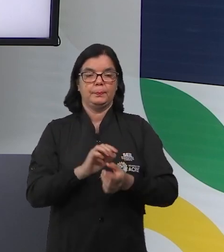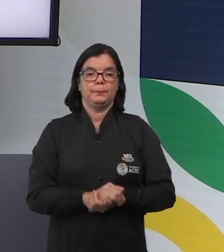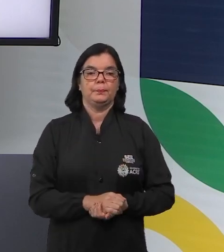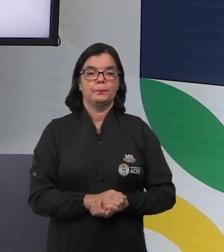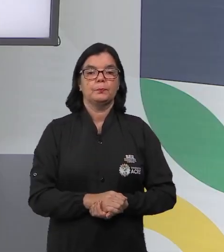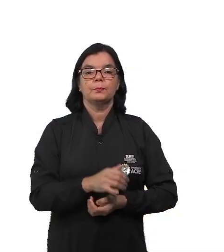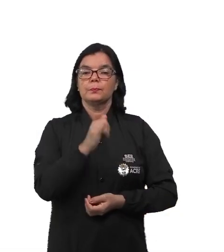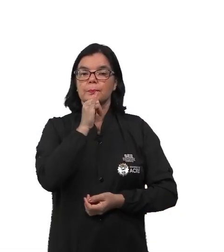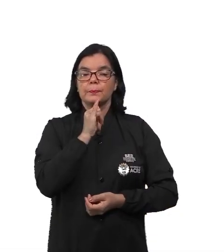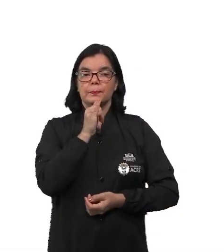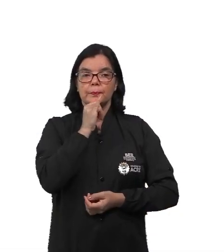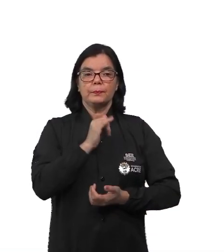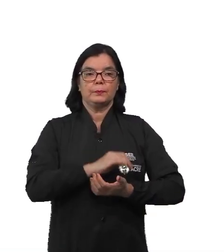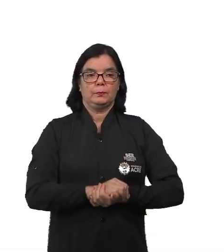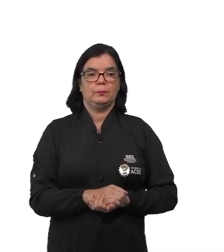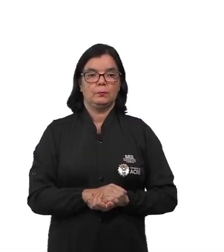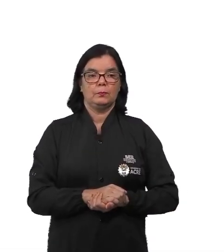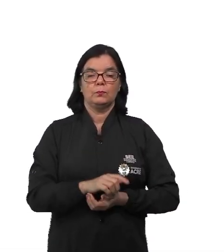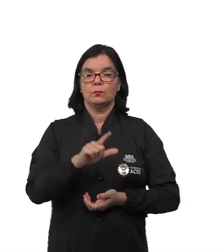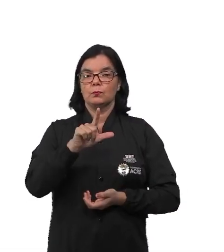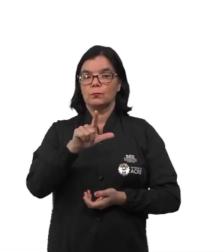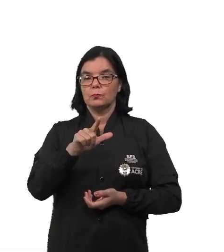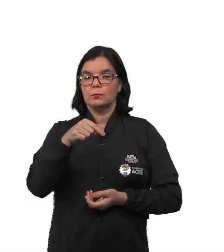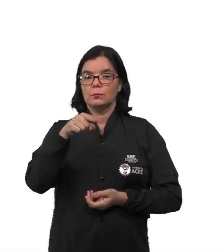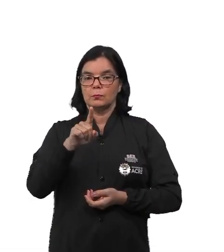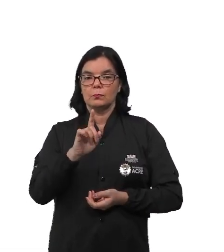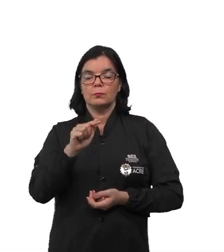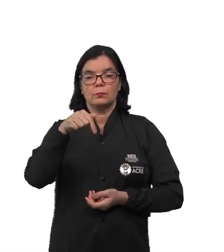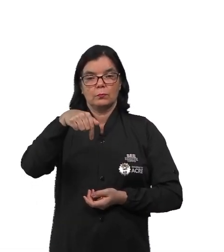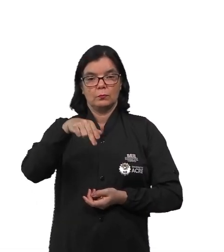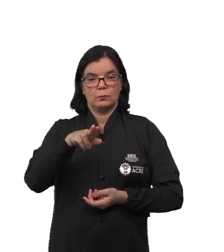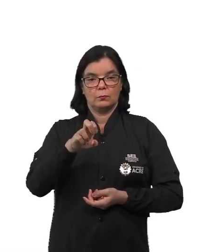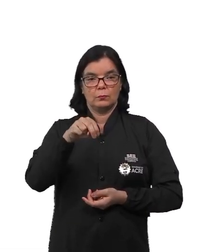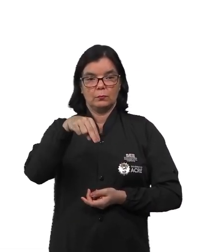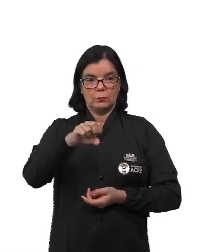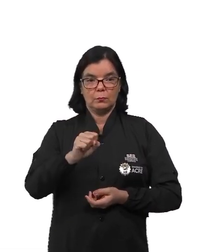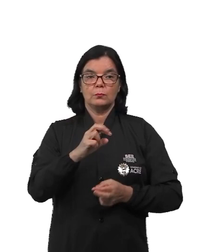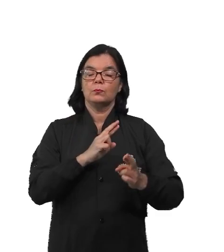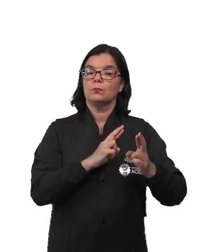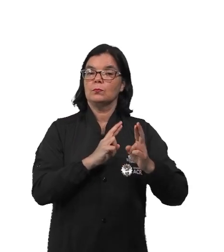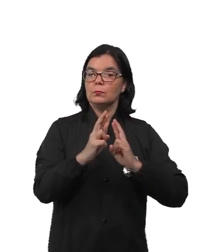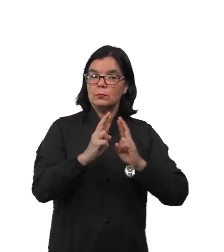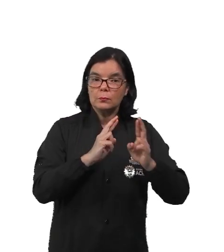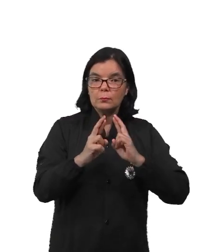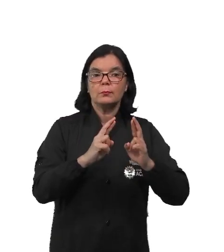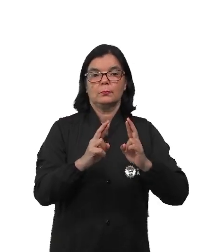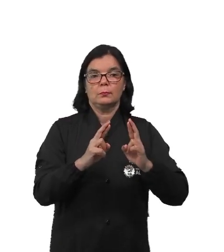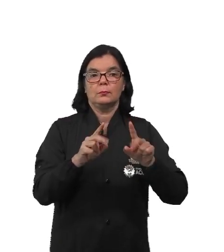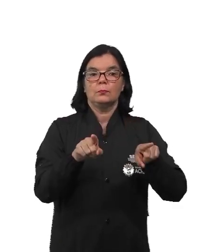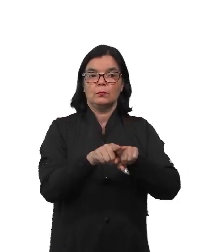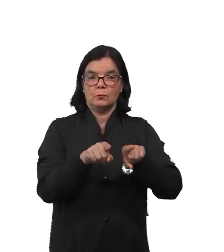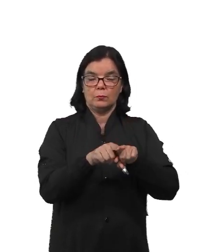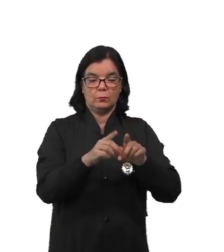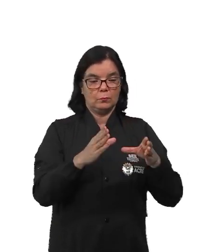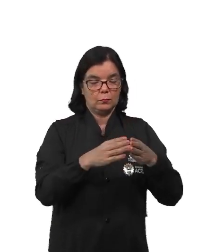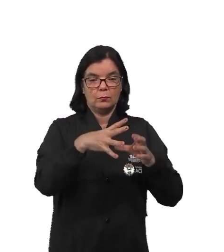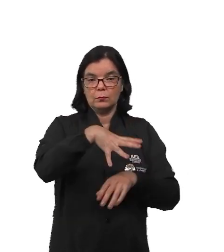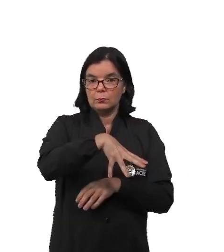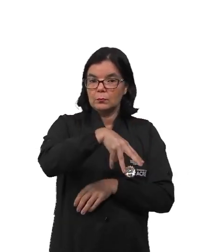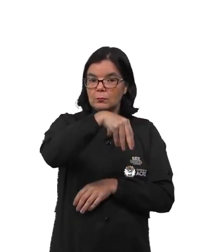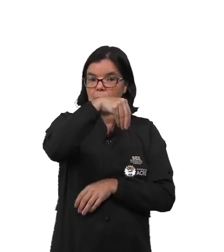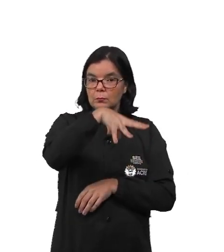Olha só o exemplo aqui, ó. Os links. O links, ele faz uma relação de mutualismo, que é uma associação de